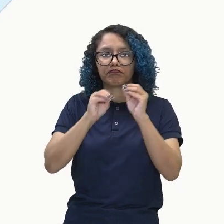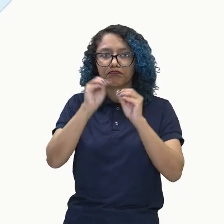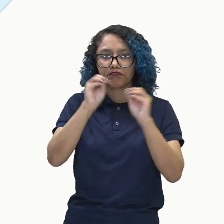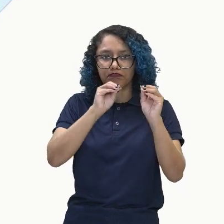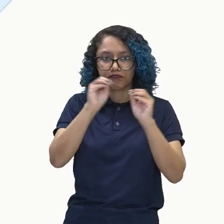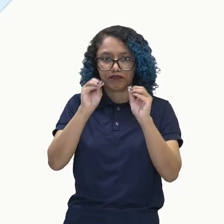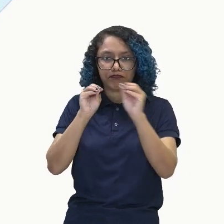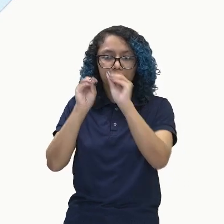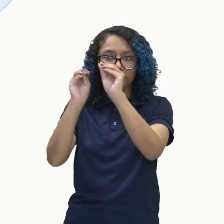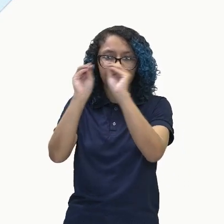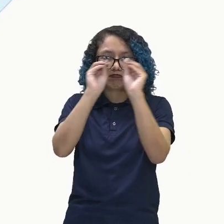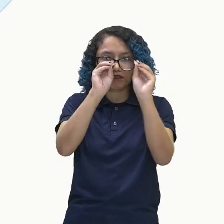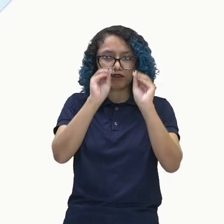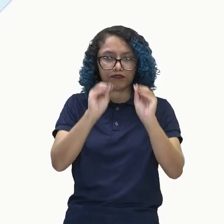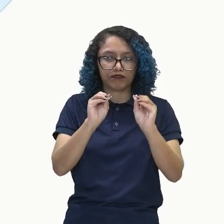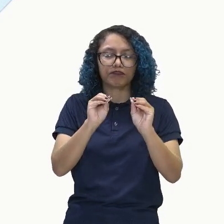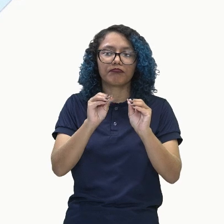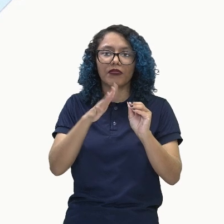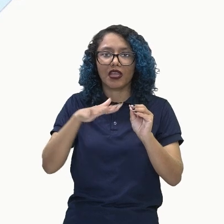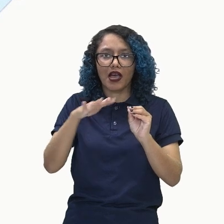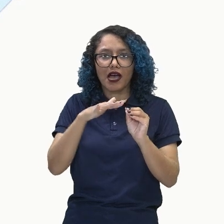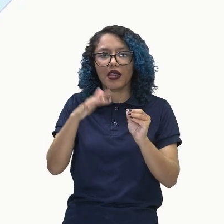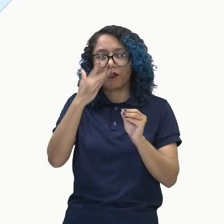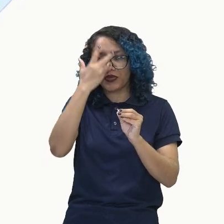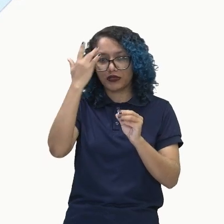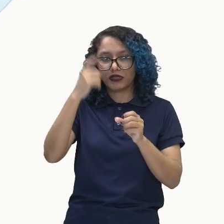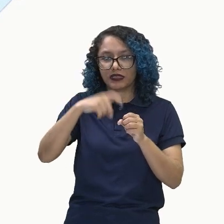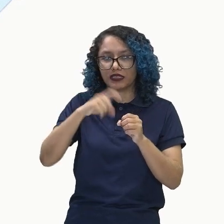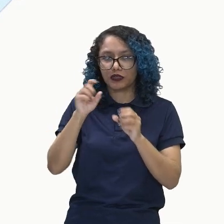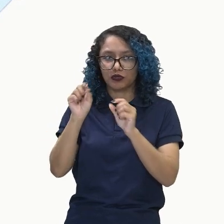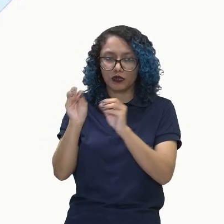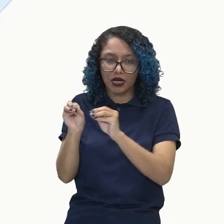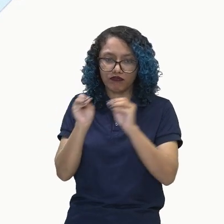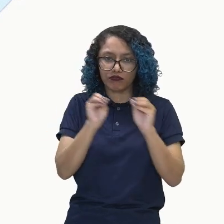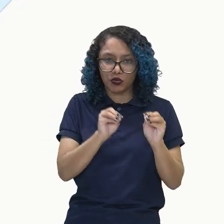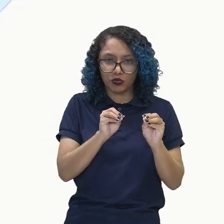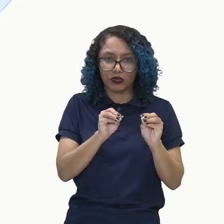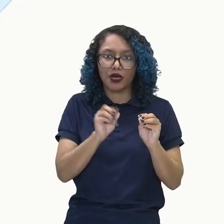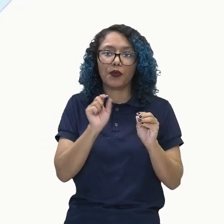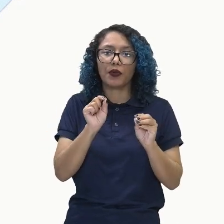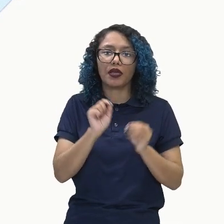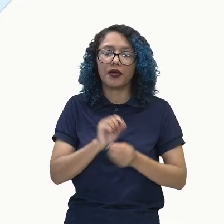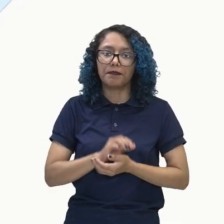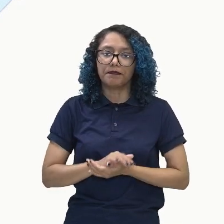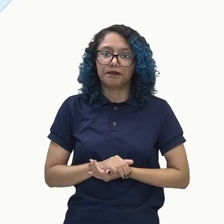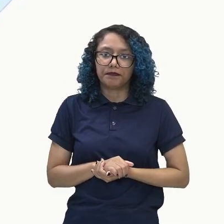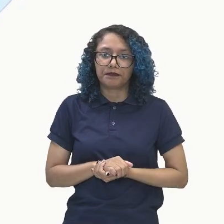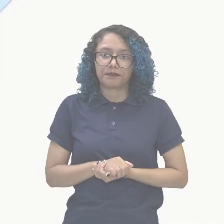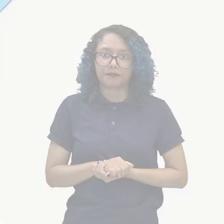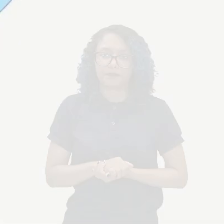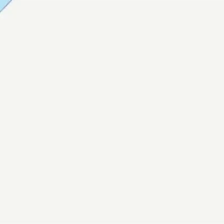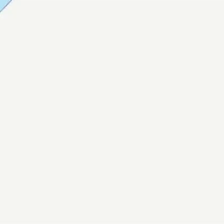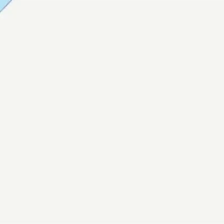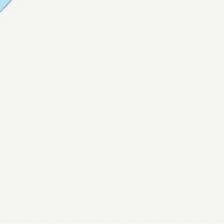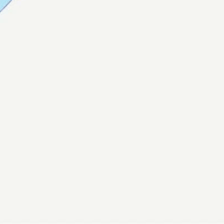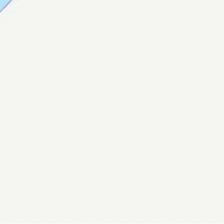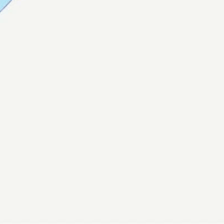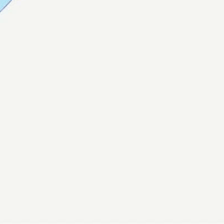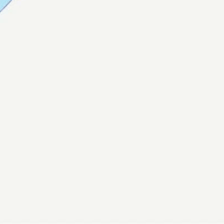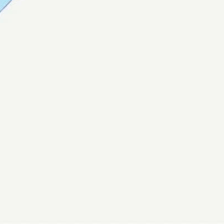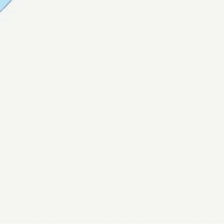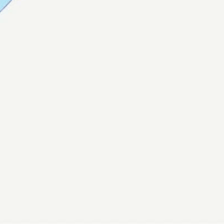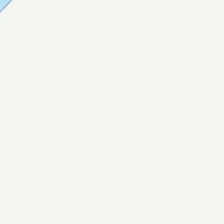certa forma, né? Áreas de pessoas saindo de um local em que ainda está com conflitos,